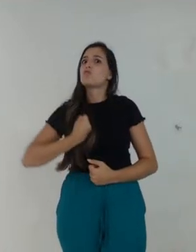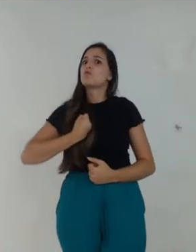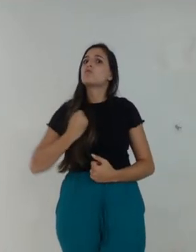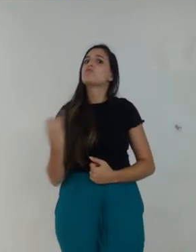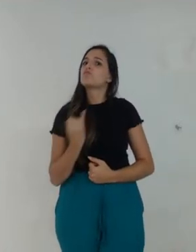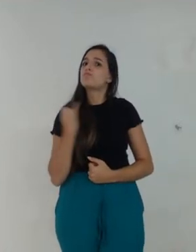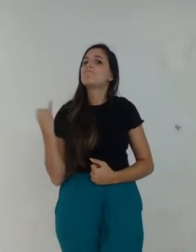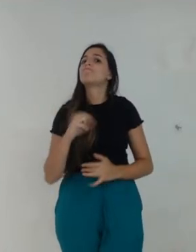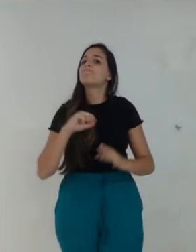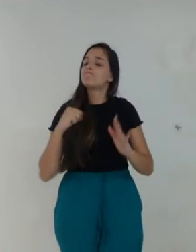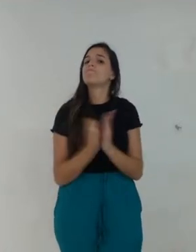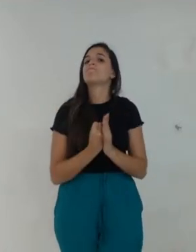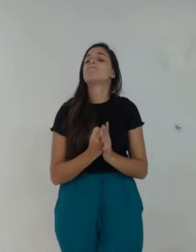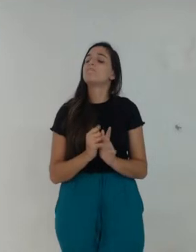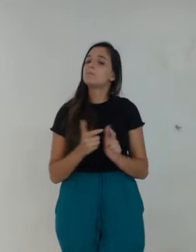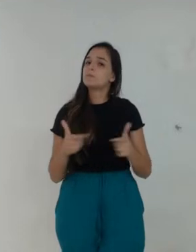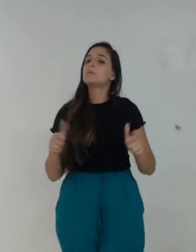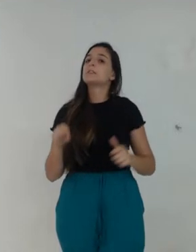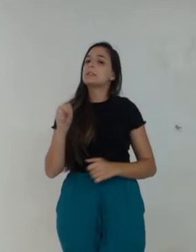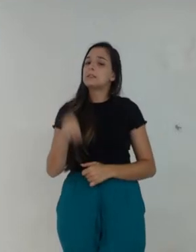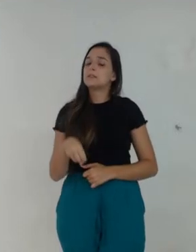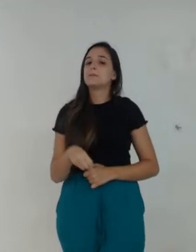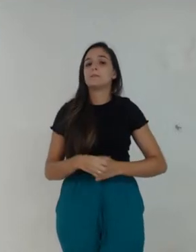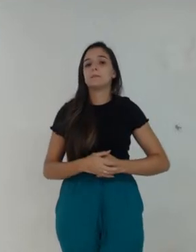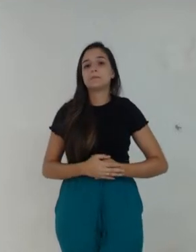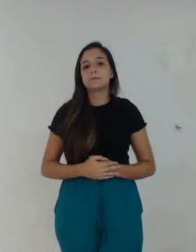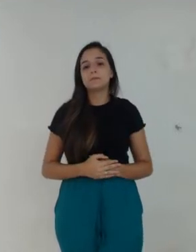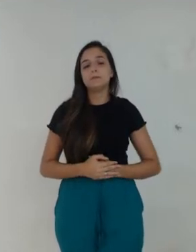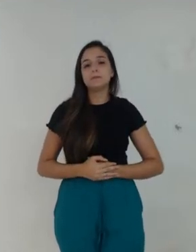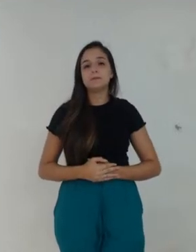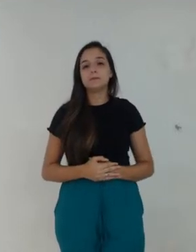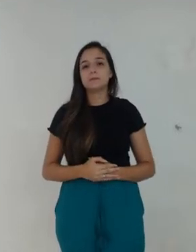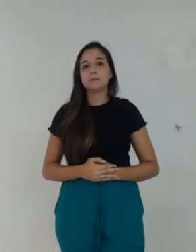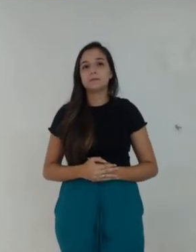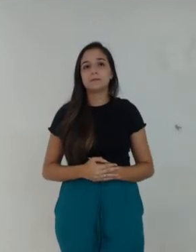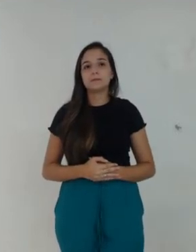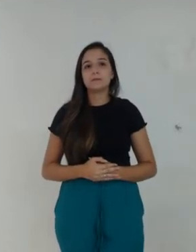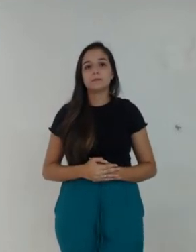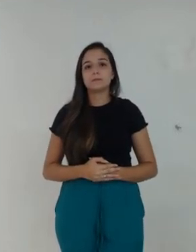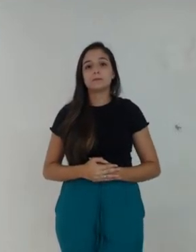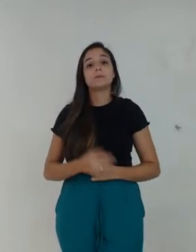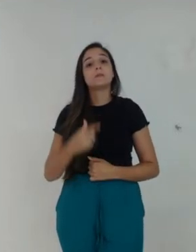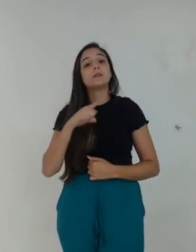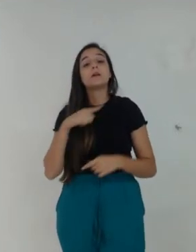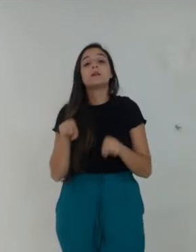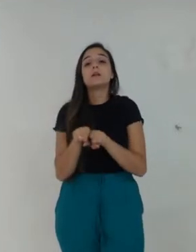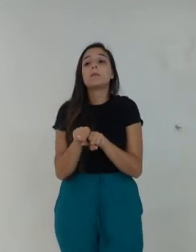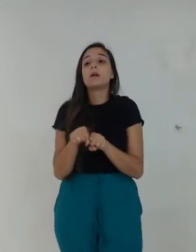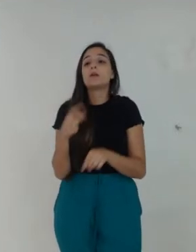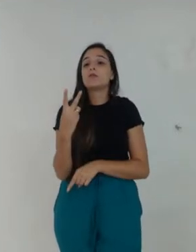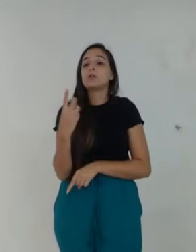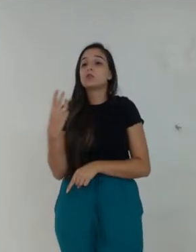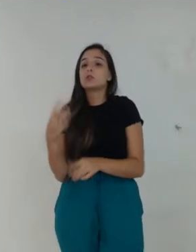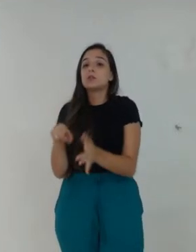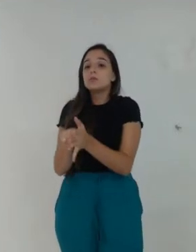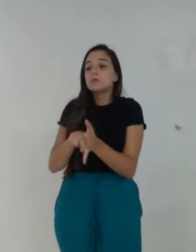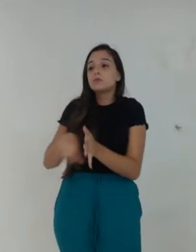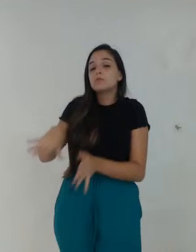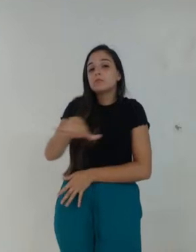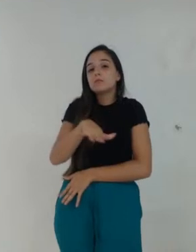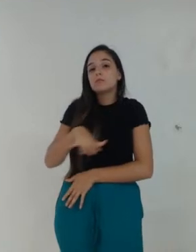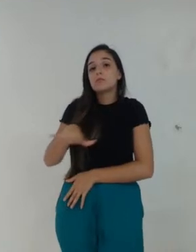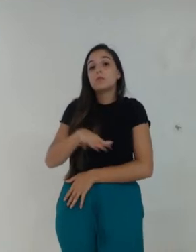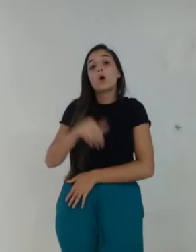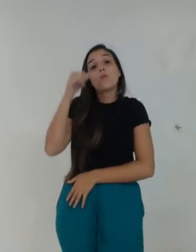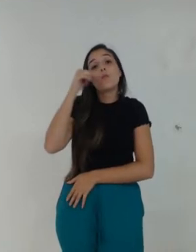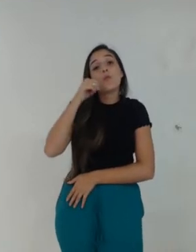bem significativo. E aí também a gente tem 23 pesquisas produzidas por